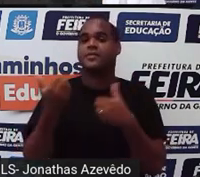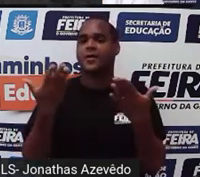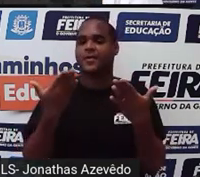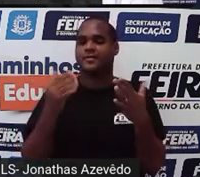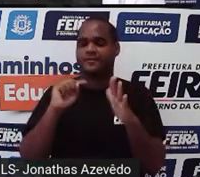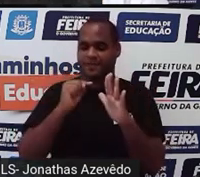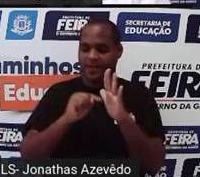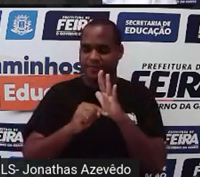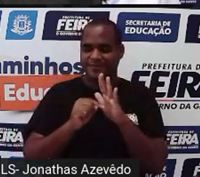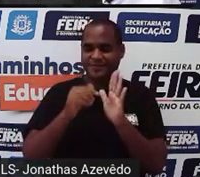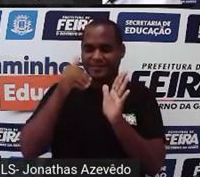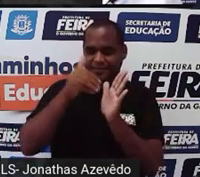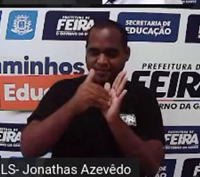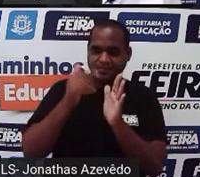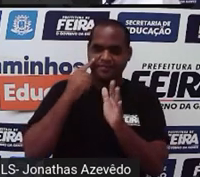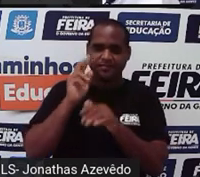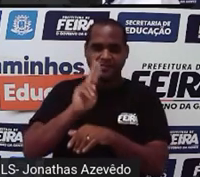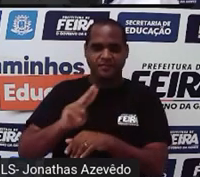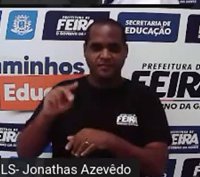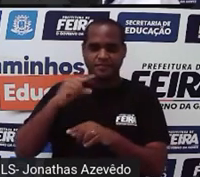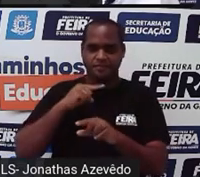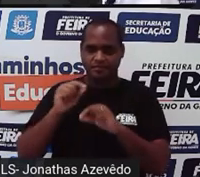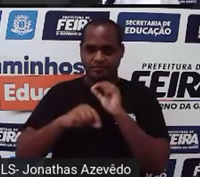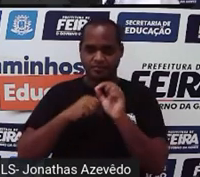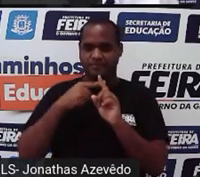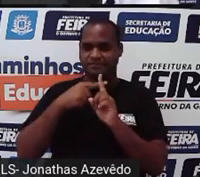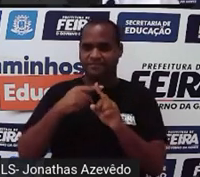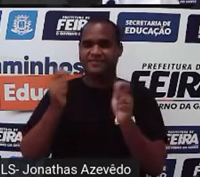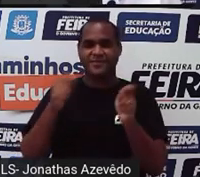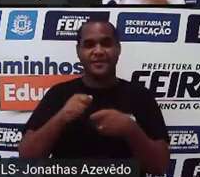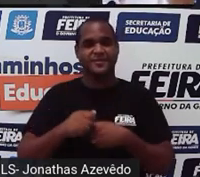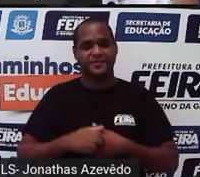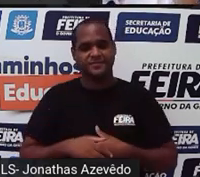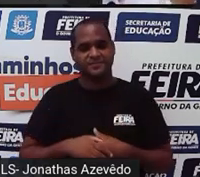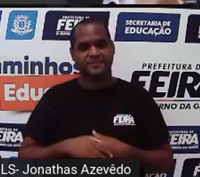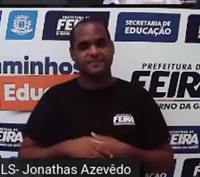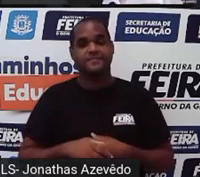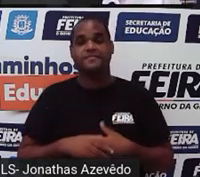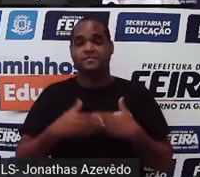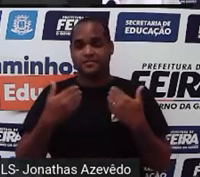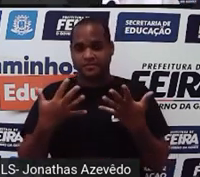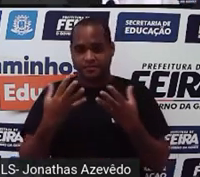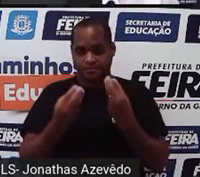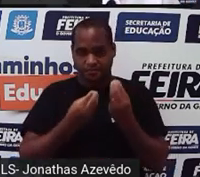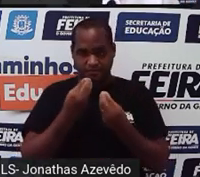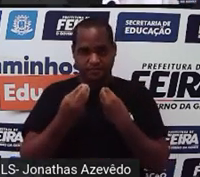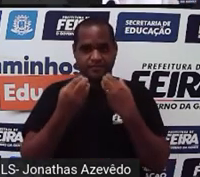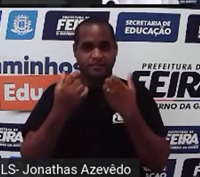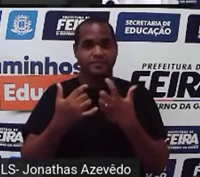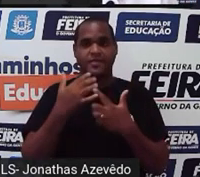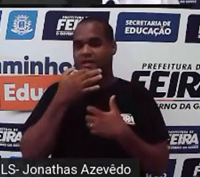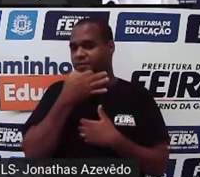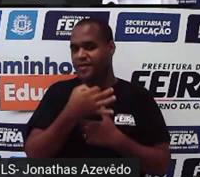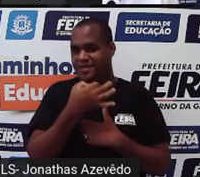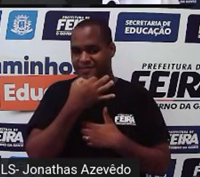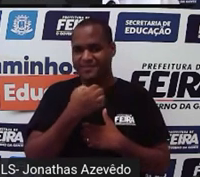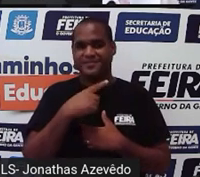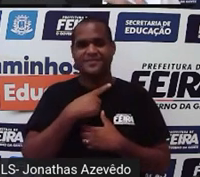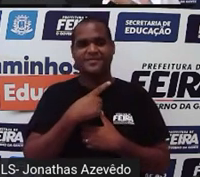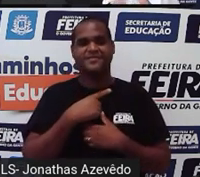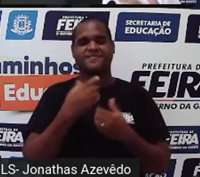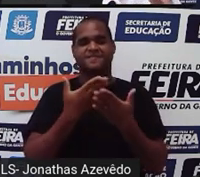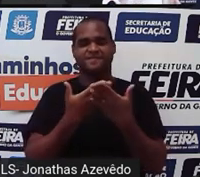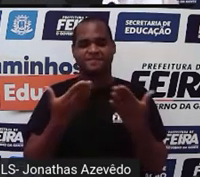agora mais por sinal a gente usou o método da adição Então o que é que eu deixo como sugestão se